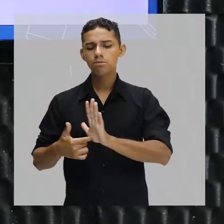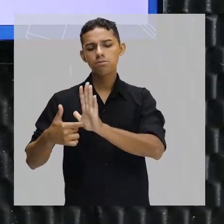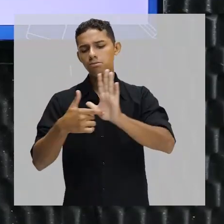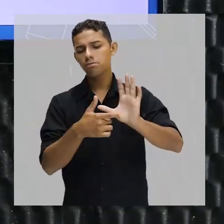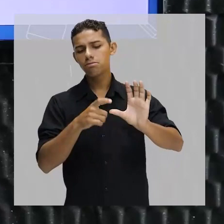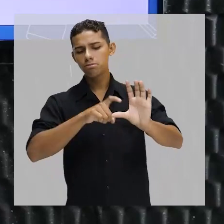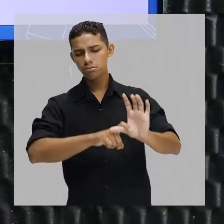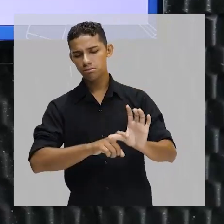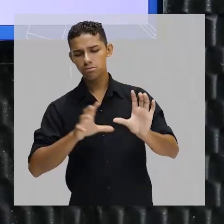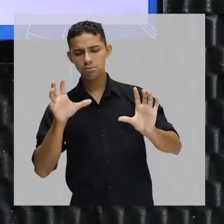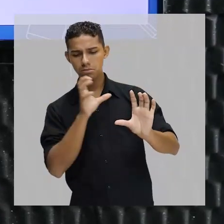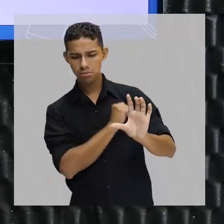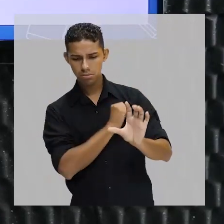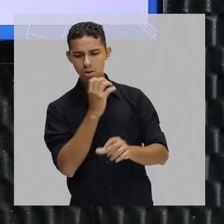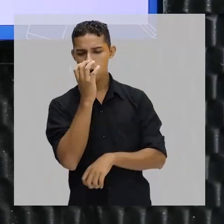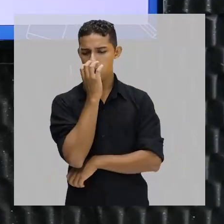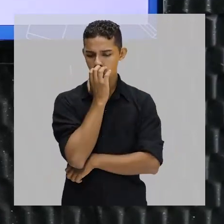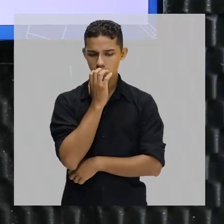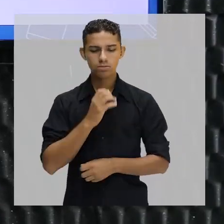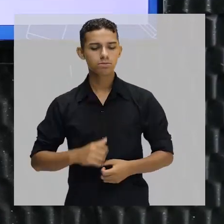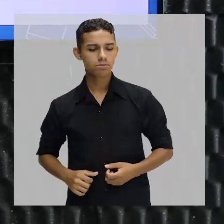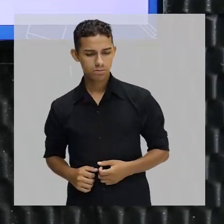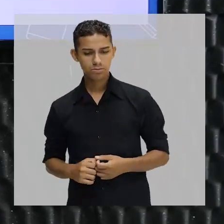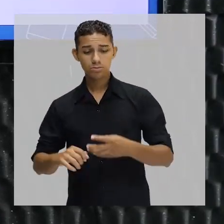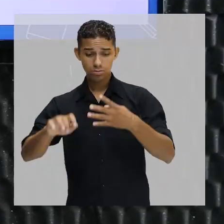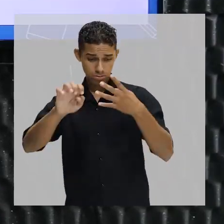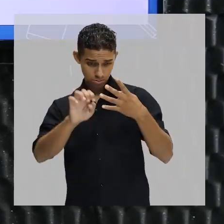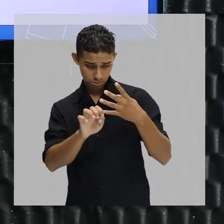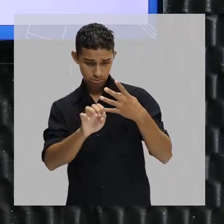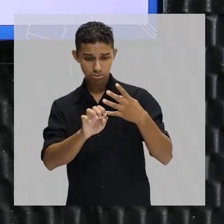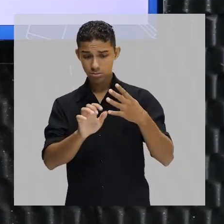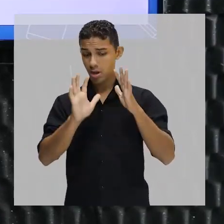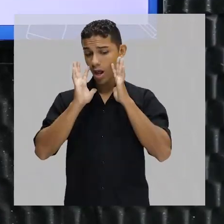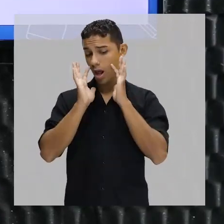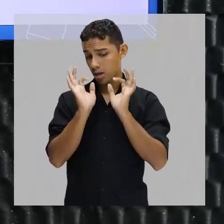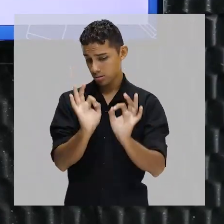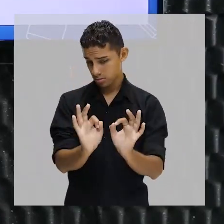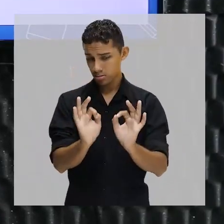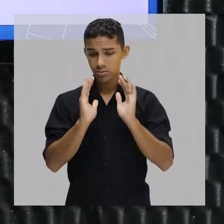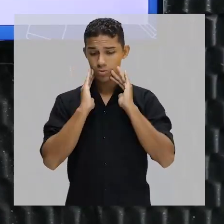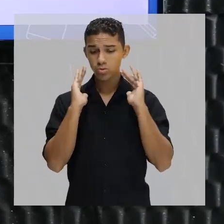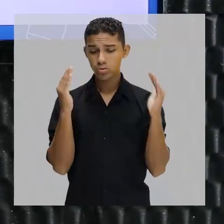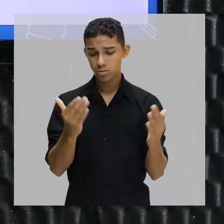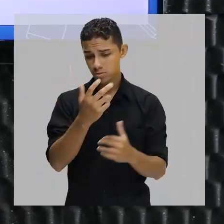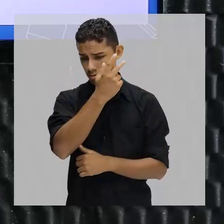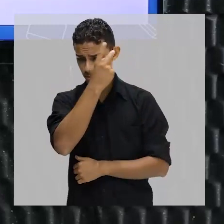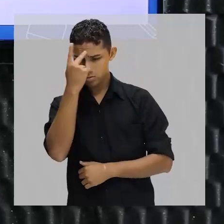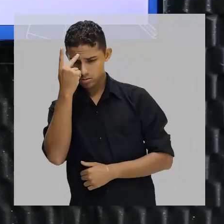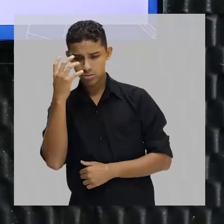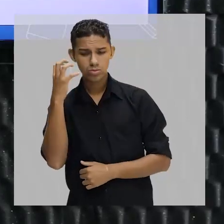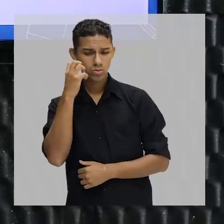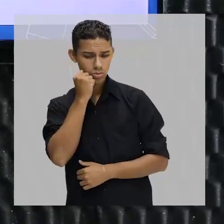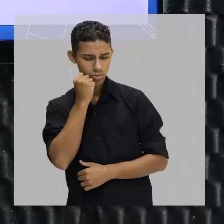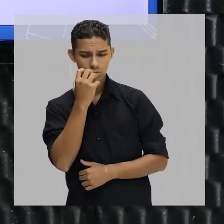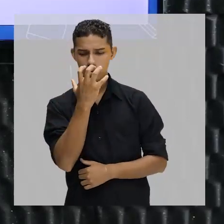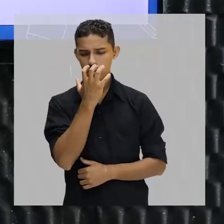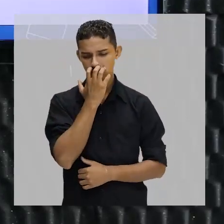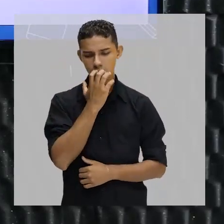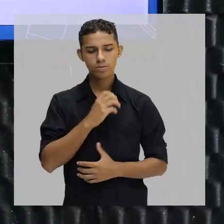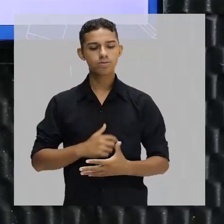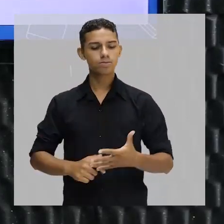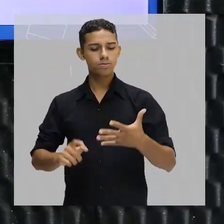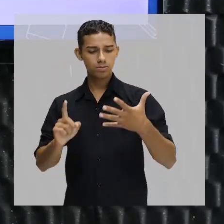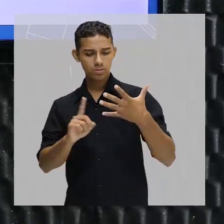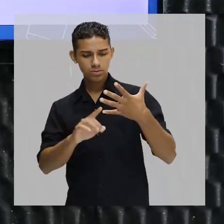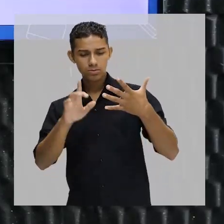do amor aos cães. Letra E, enfatizar o interesse das pessoas pela adoção de cães. Sensibilizar a